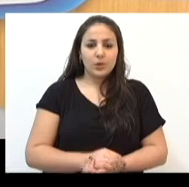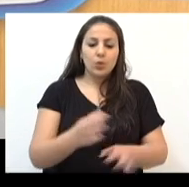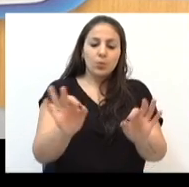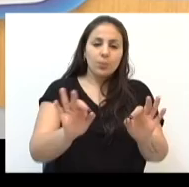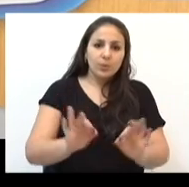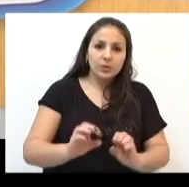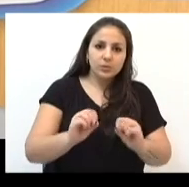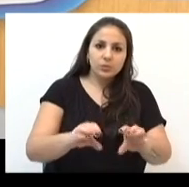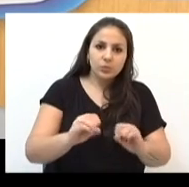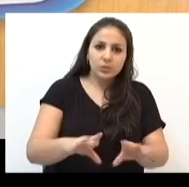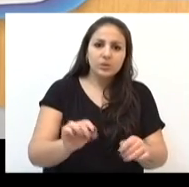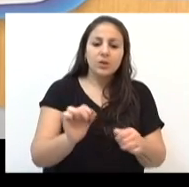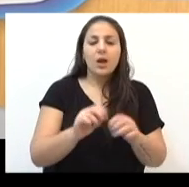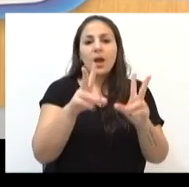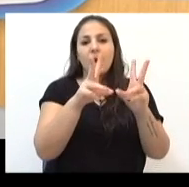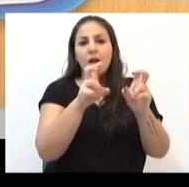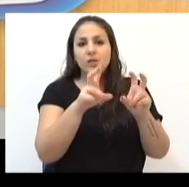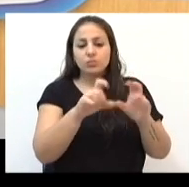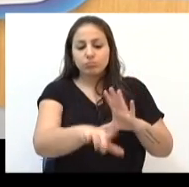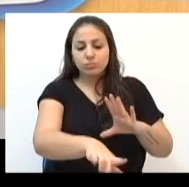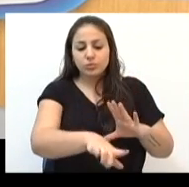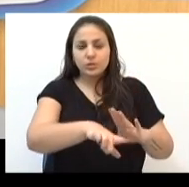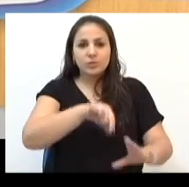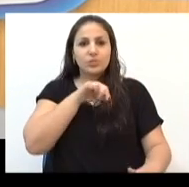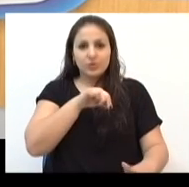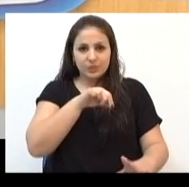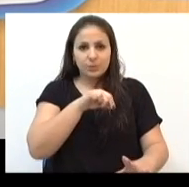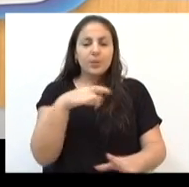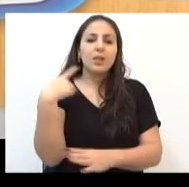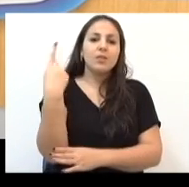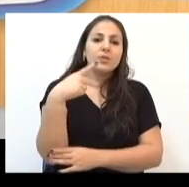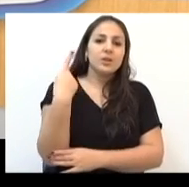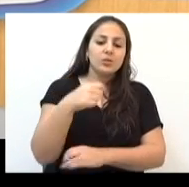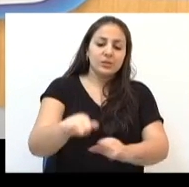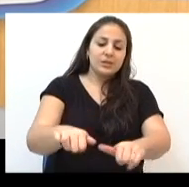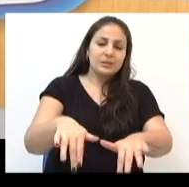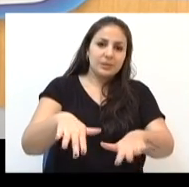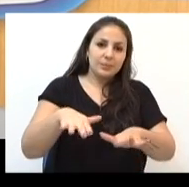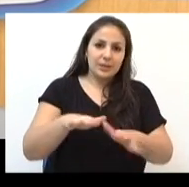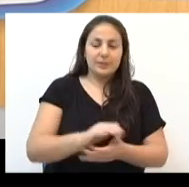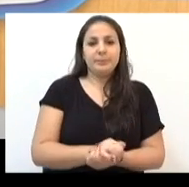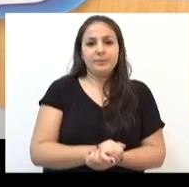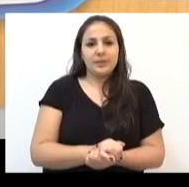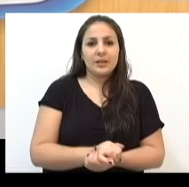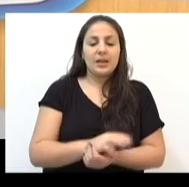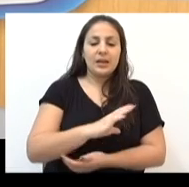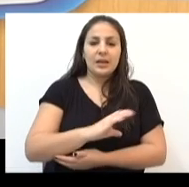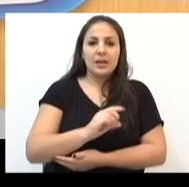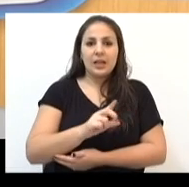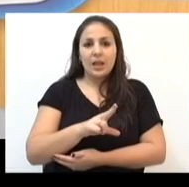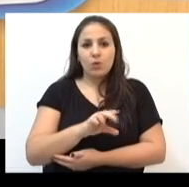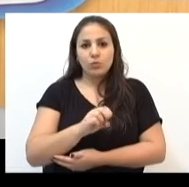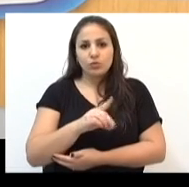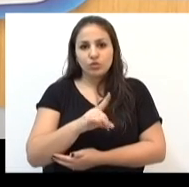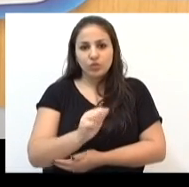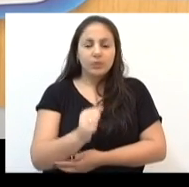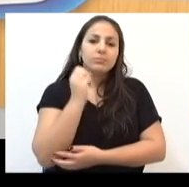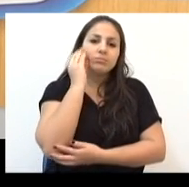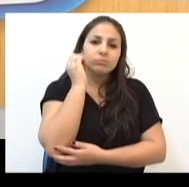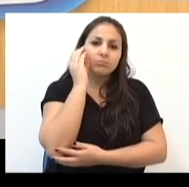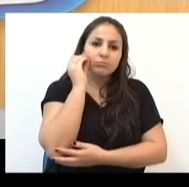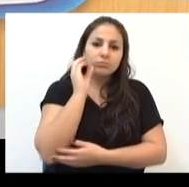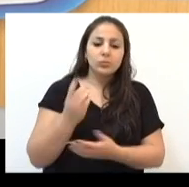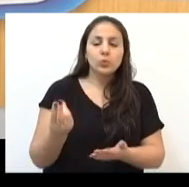O plano da educação foi o assunto escolhido pela oradora do grande expediente. Cláudia Furlaneto ocupou